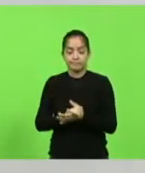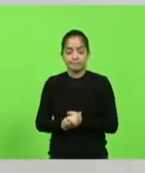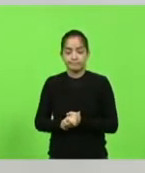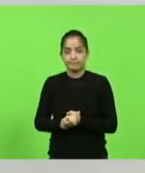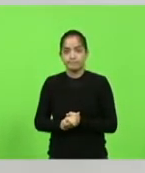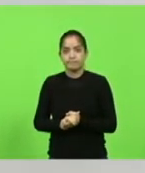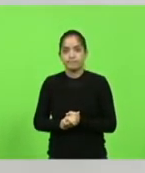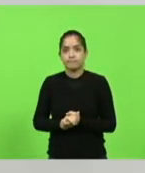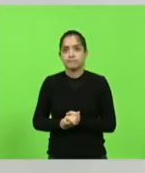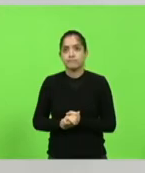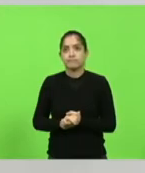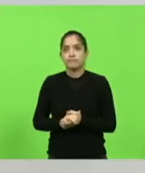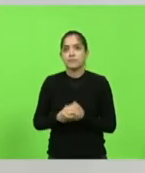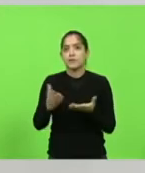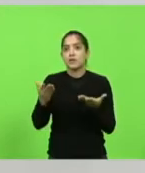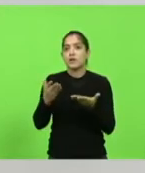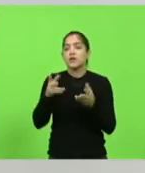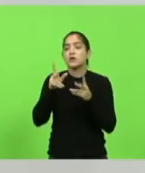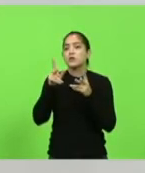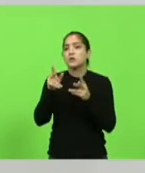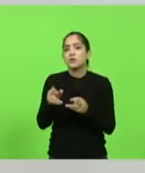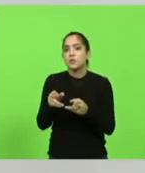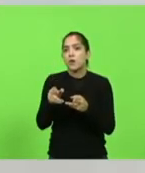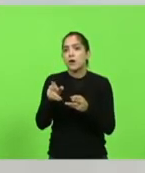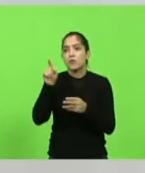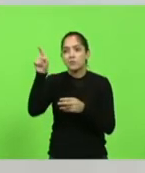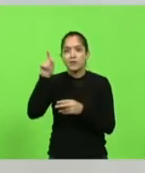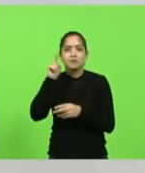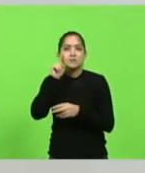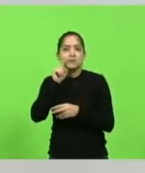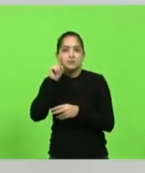Por que que não fazemos igual nos Estados Unidos?